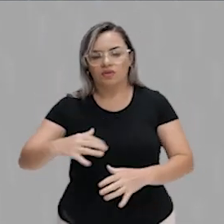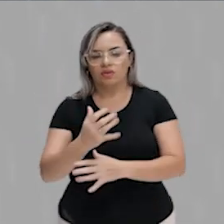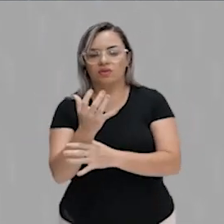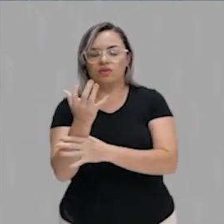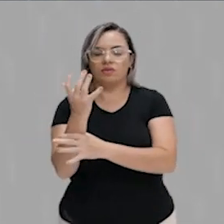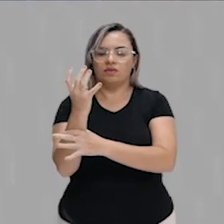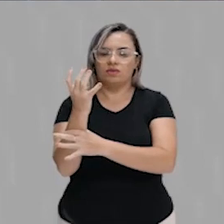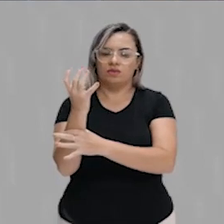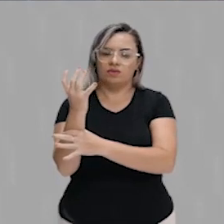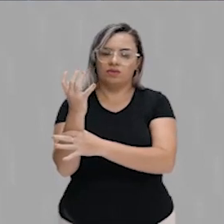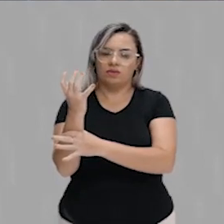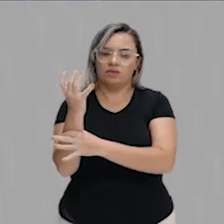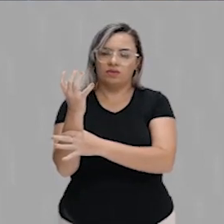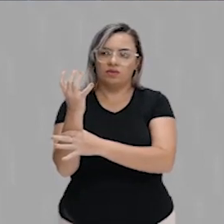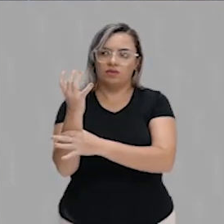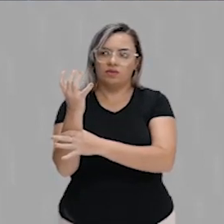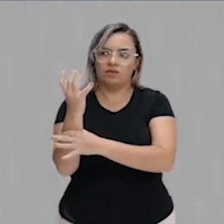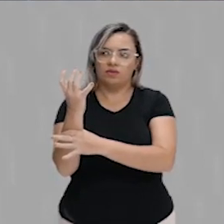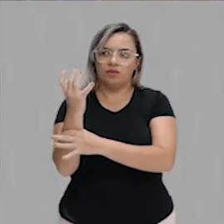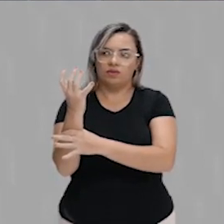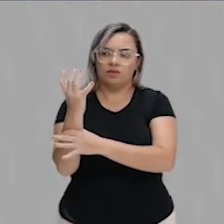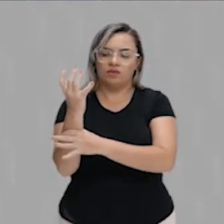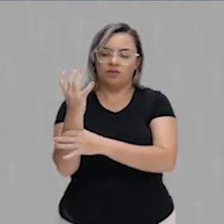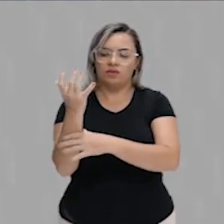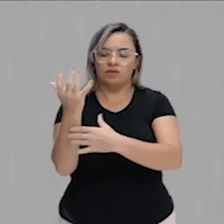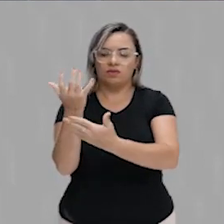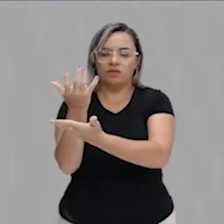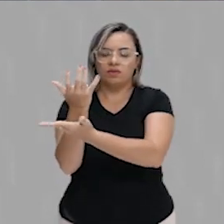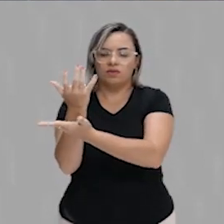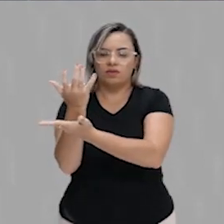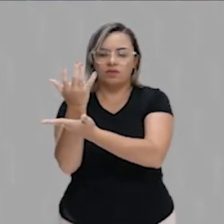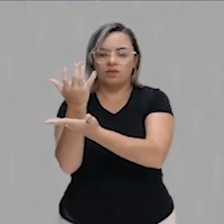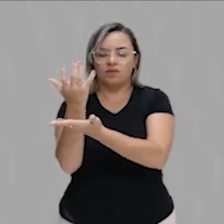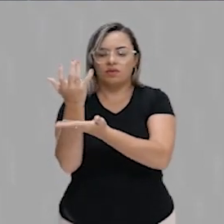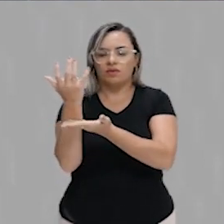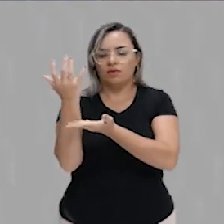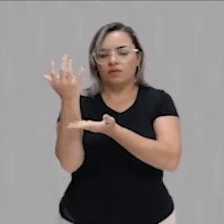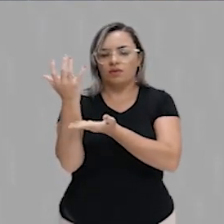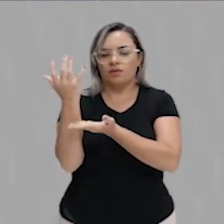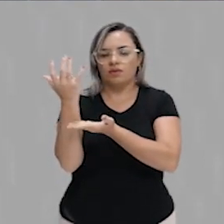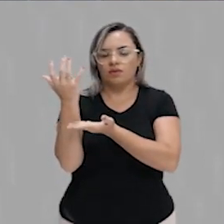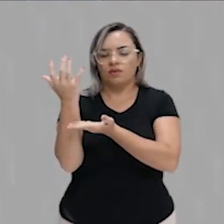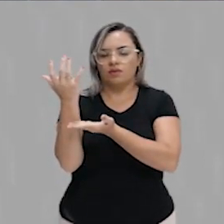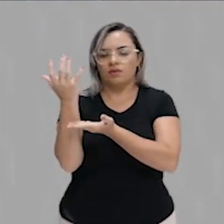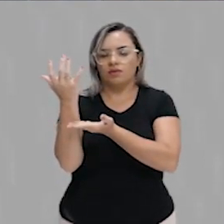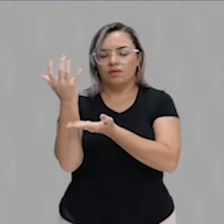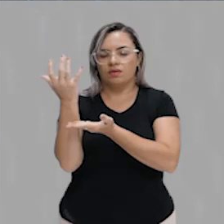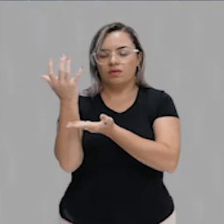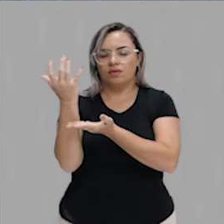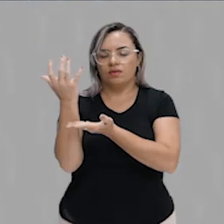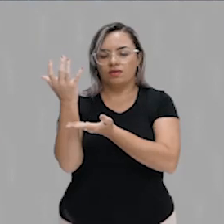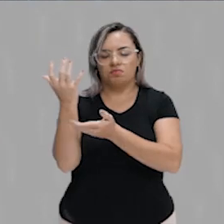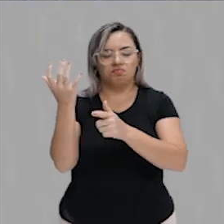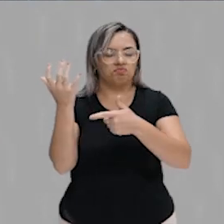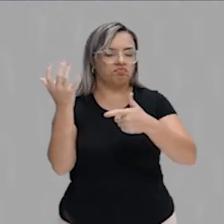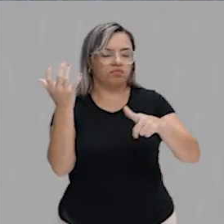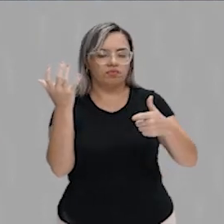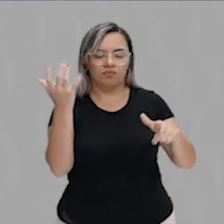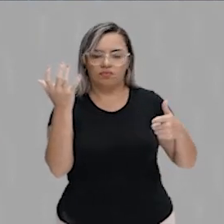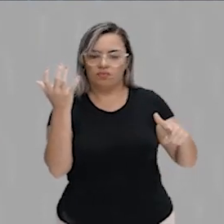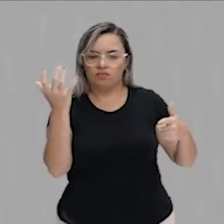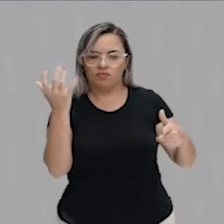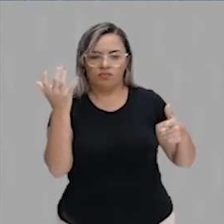ó. Se eu cortar essa gema da parte de cima aqui, não vai ter a produção